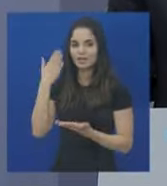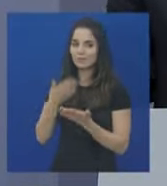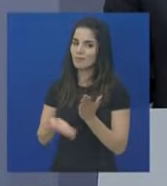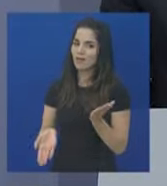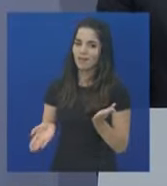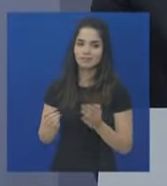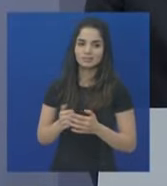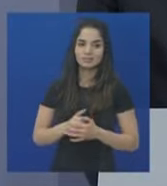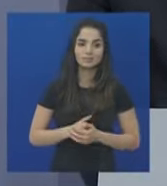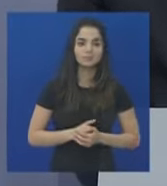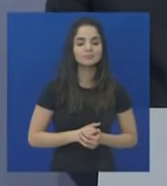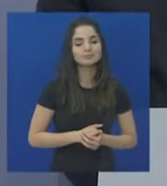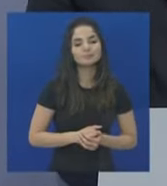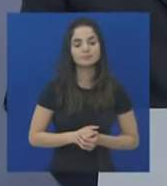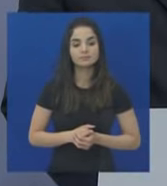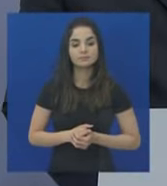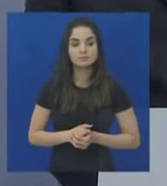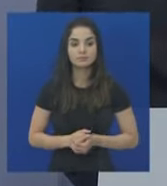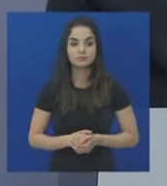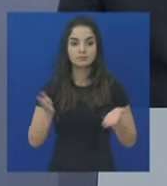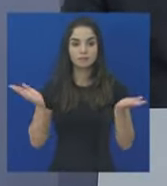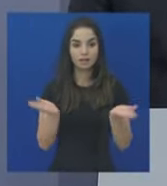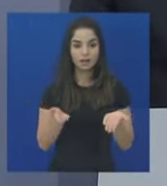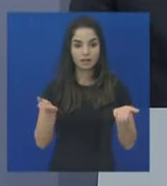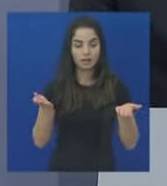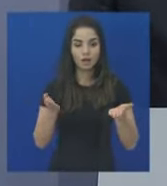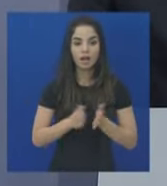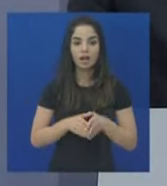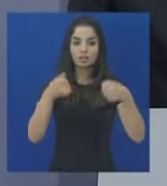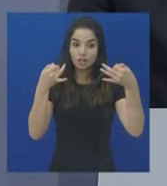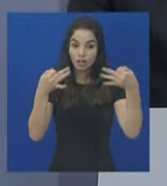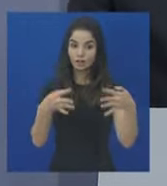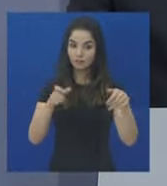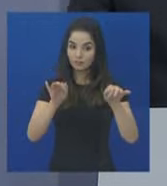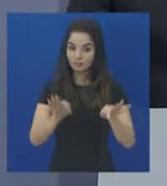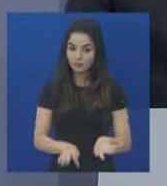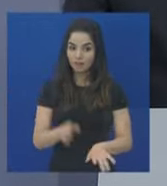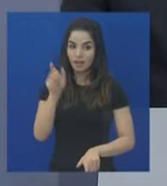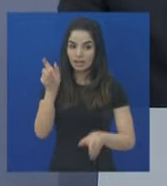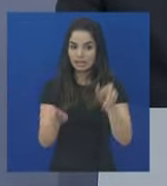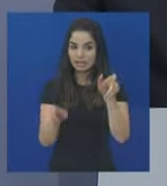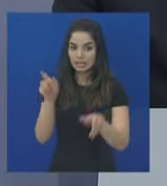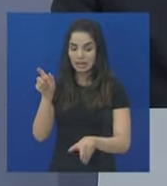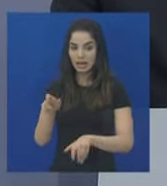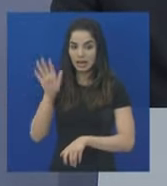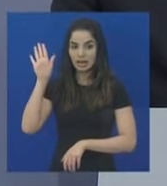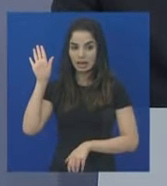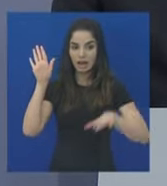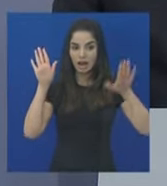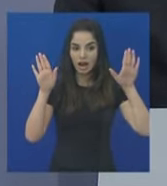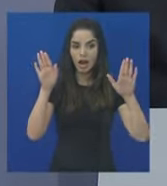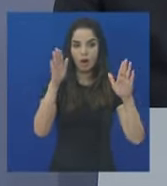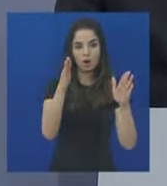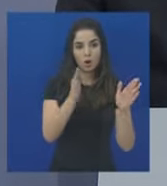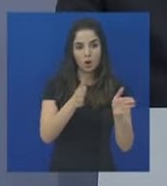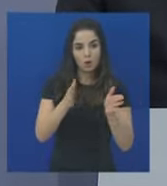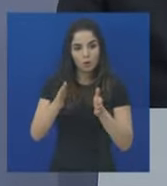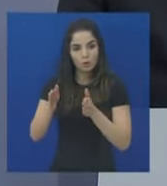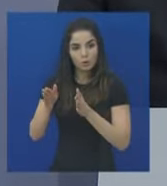candidato. Muito obrigado. Bom, agora nós vamos com as considerações finais de cada candidato. A ordem foi determinada num